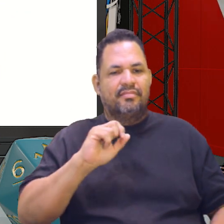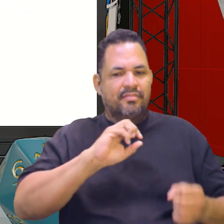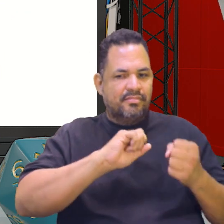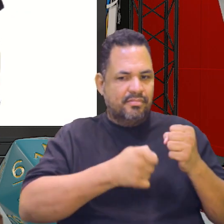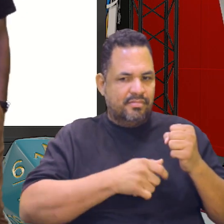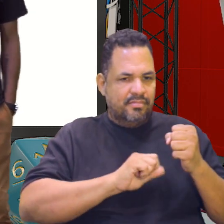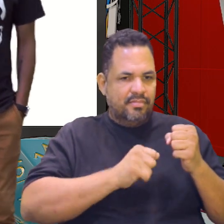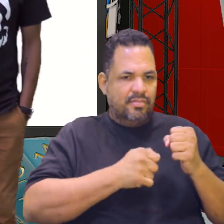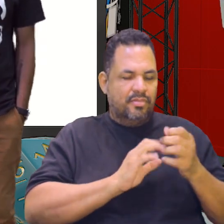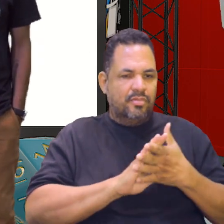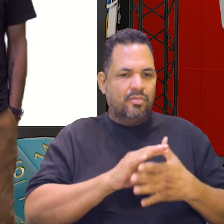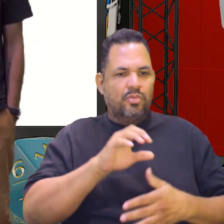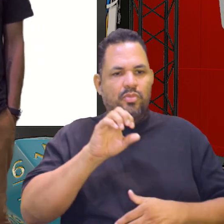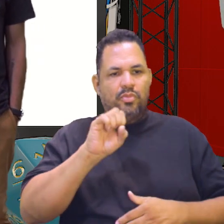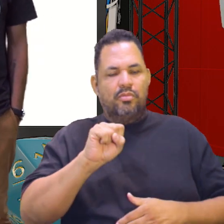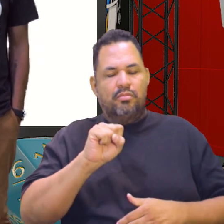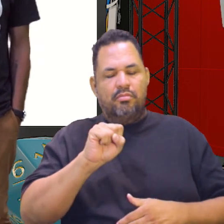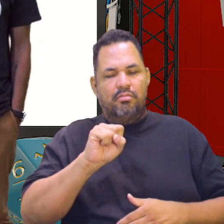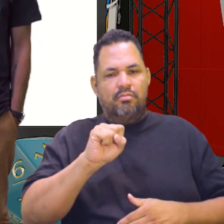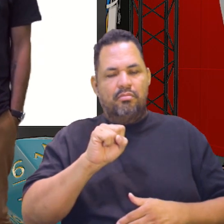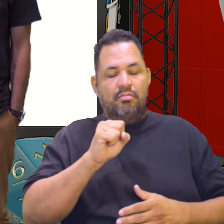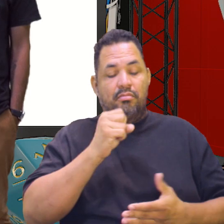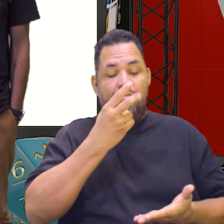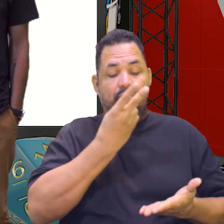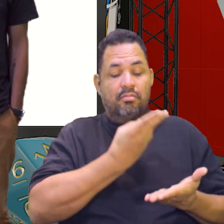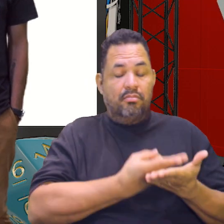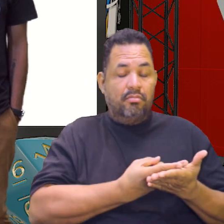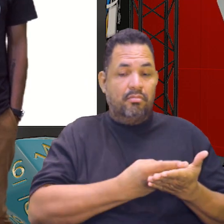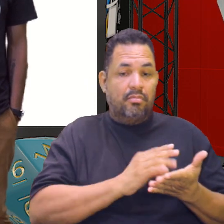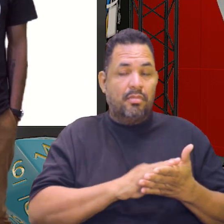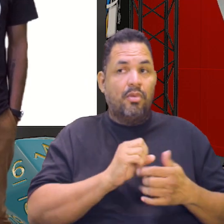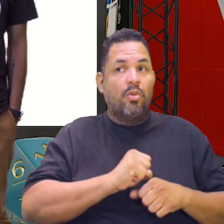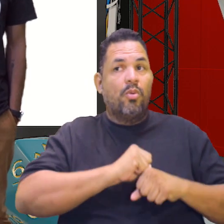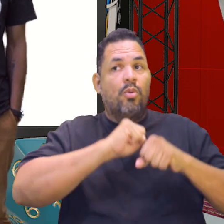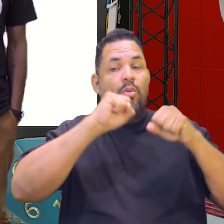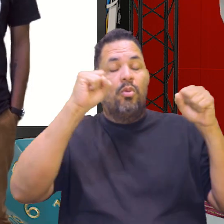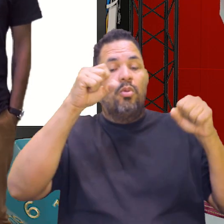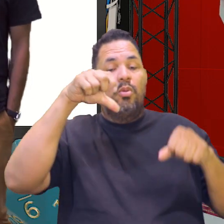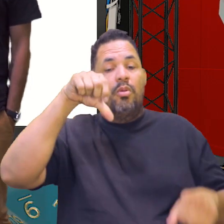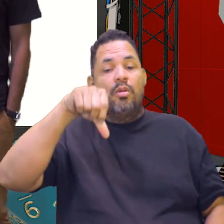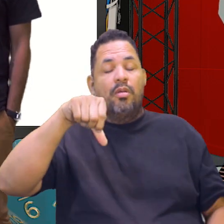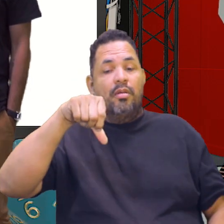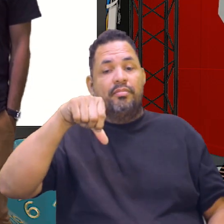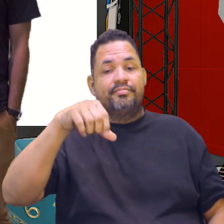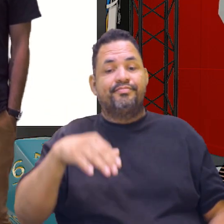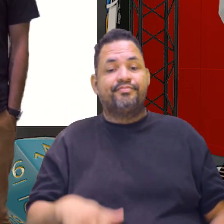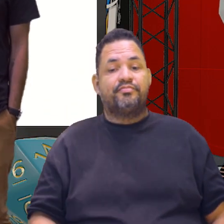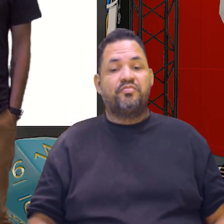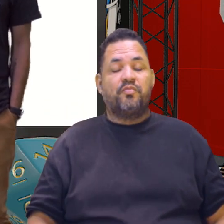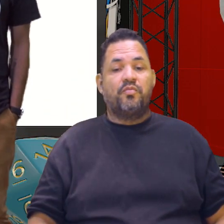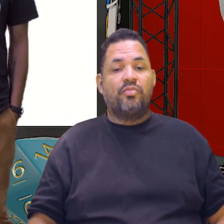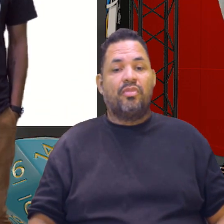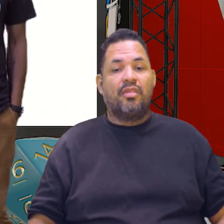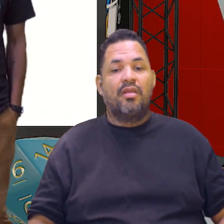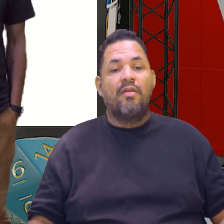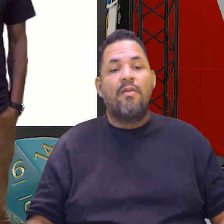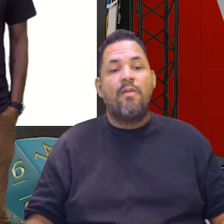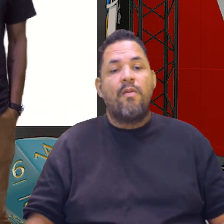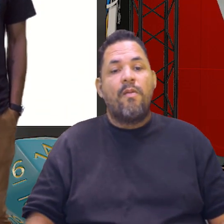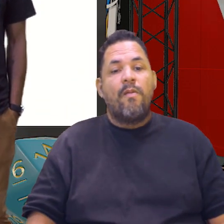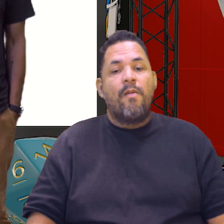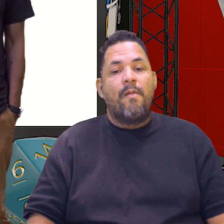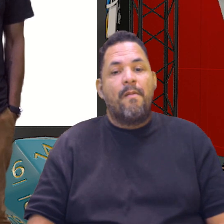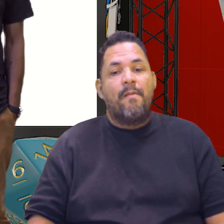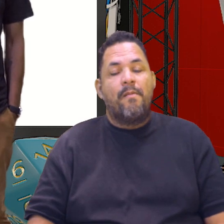nele, às 8 da noite você foi deitar. Despertou às 9 da manhã. Eu conheço um rapaz que chegou do